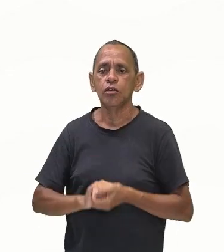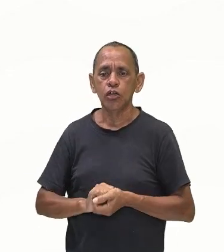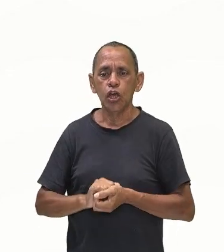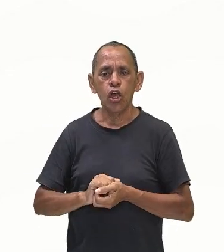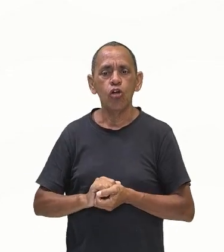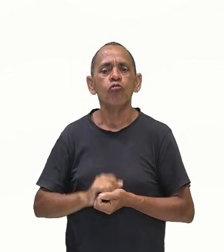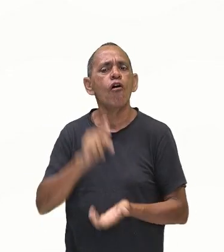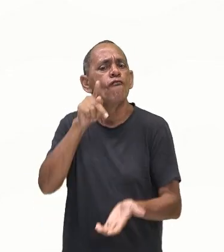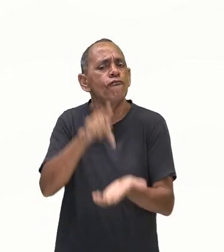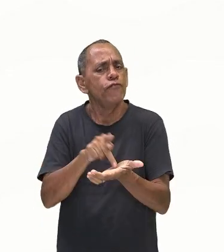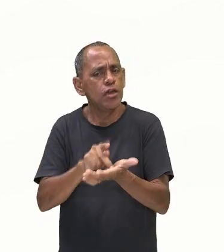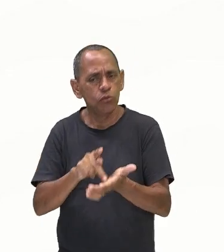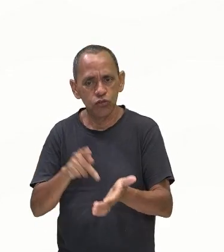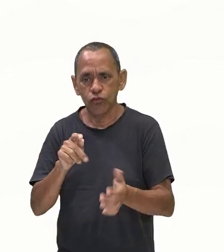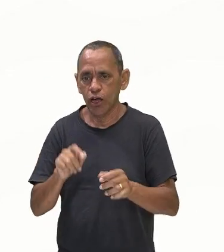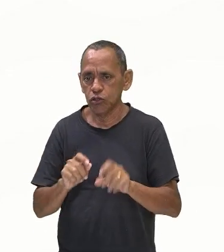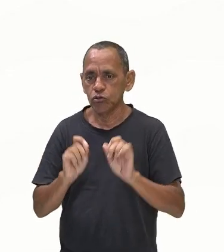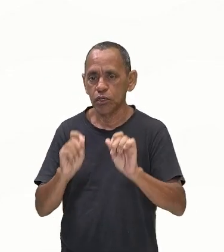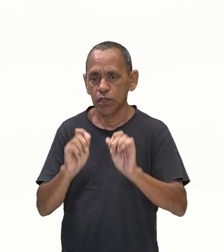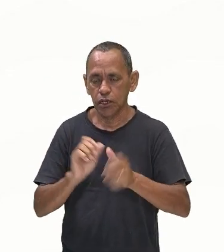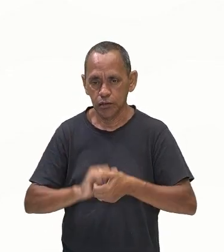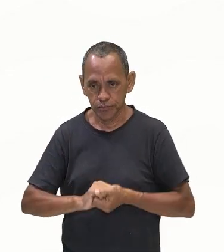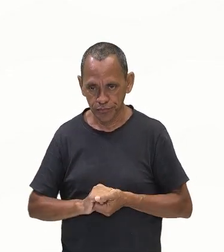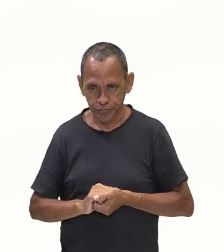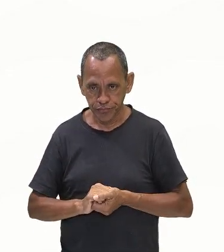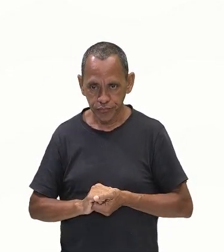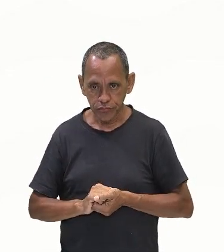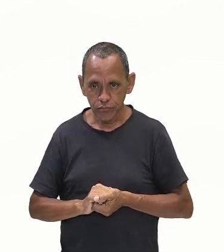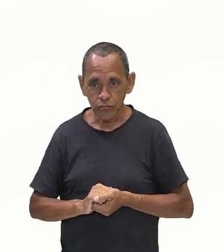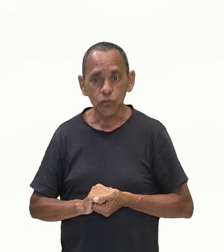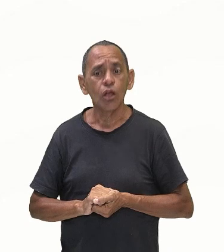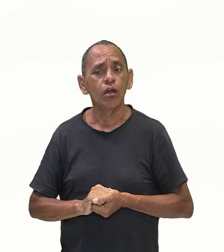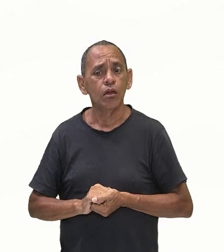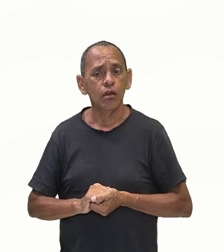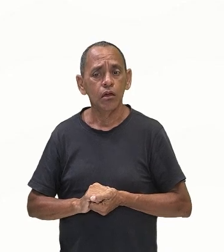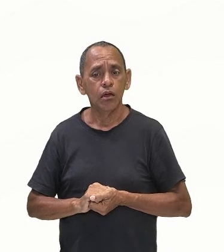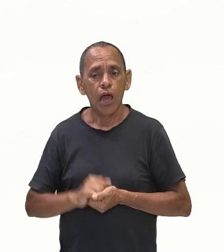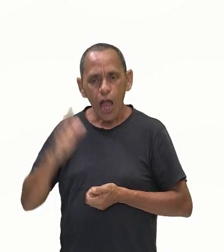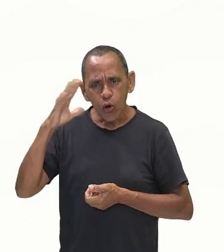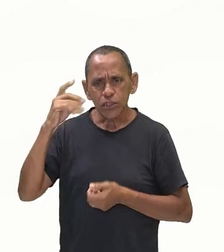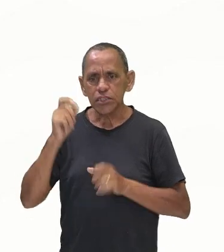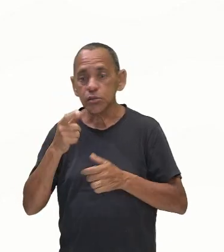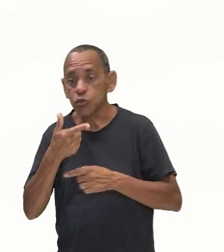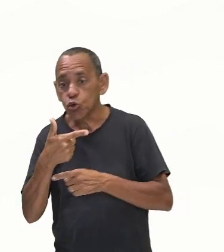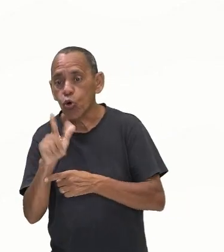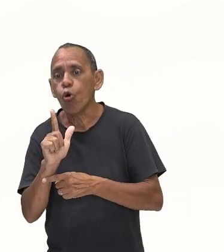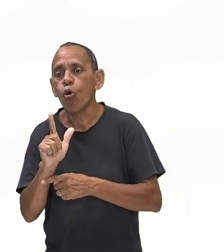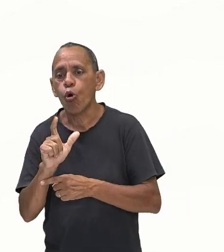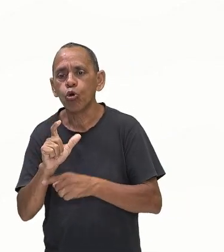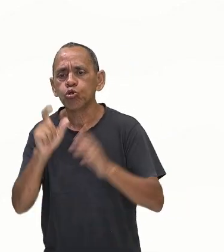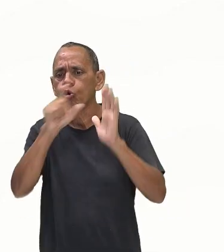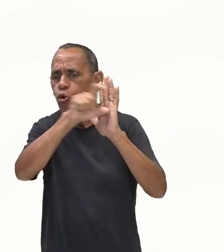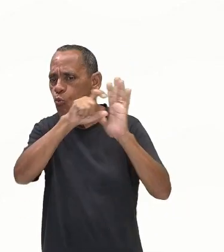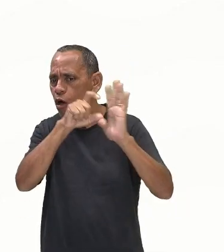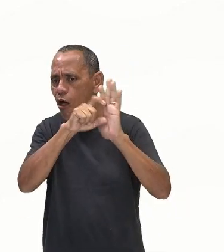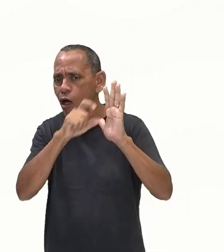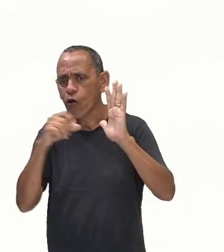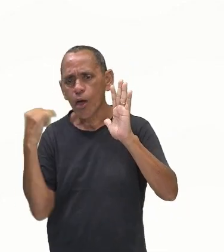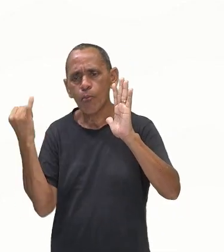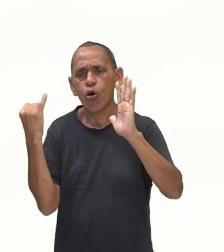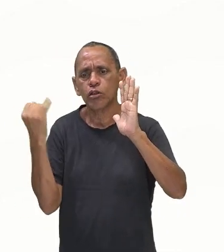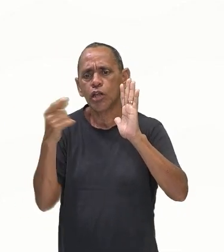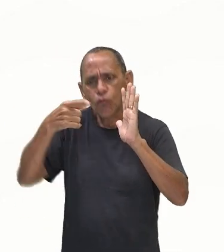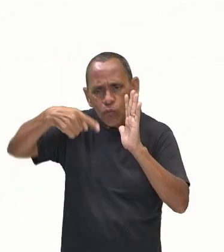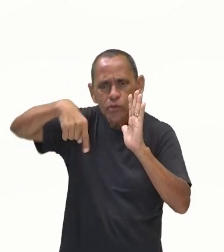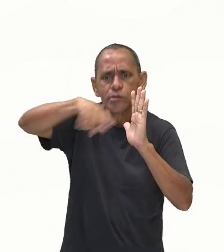entendam comigo outra situação ainda a respeito do parágrafo, que é importante vocês saberem como que a